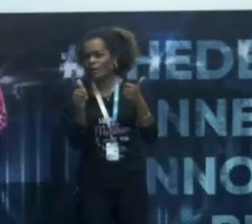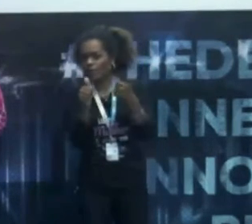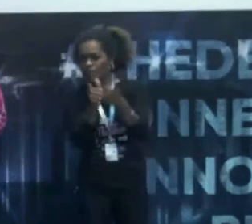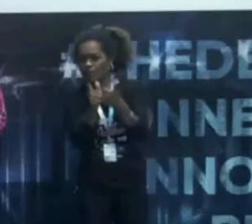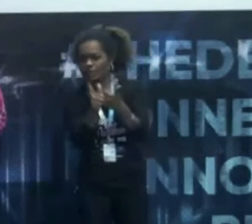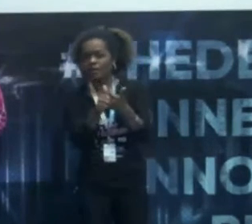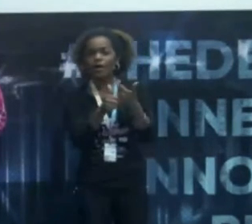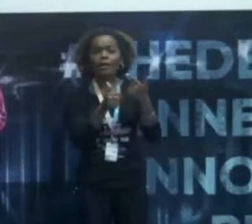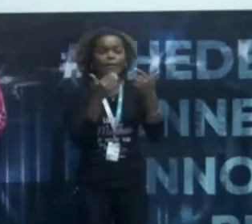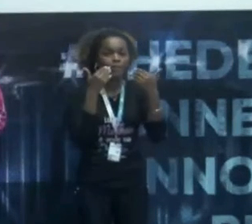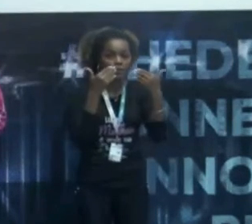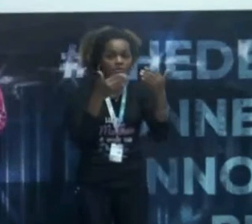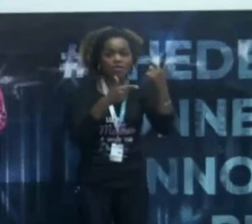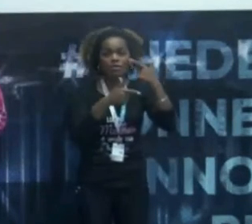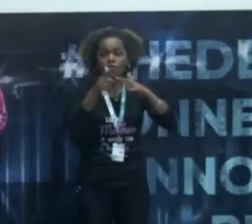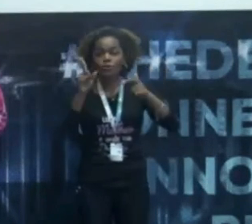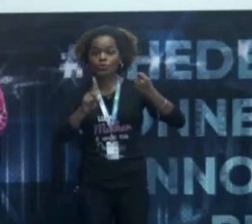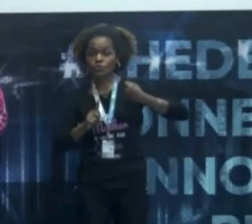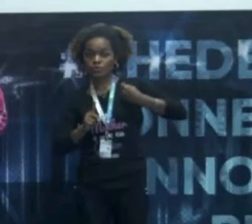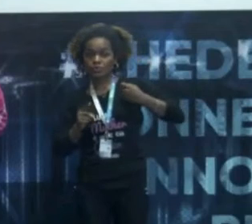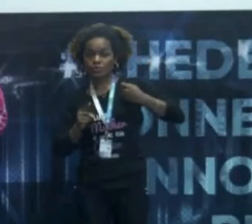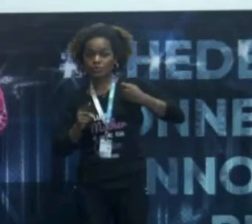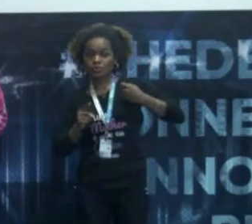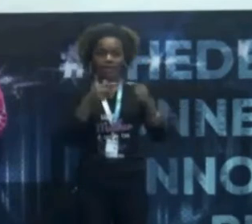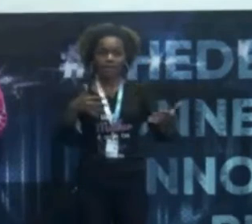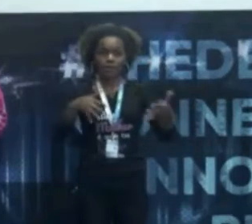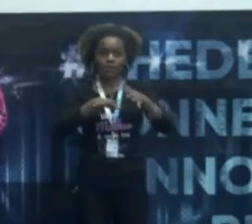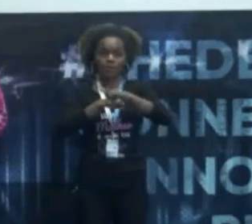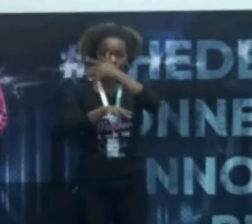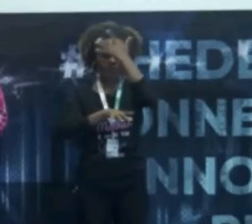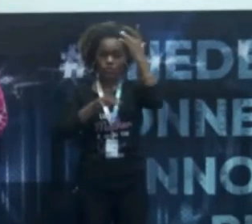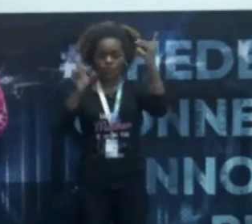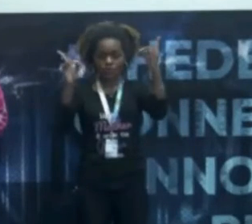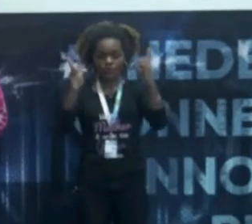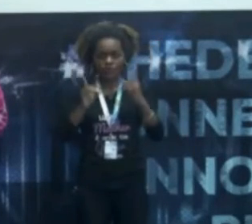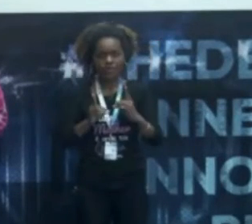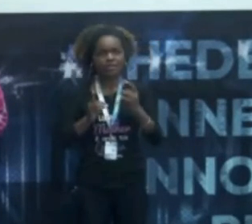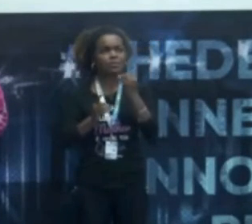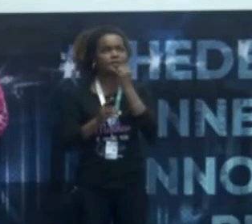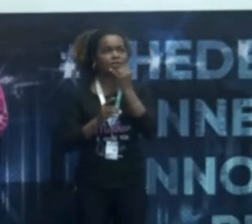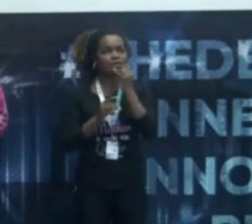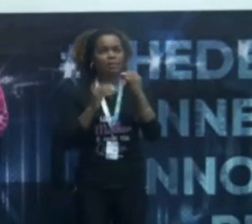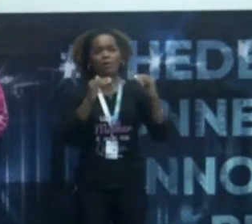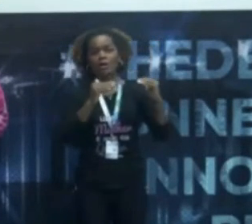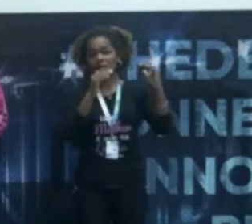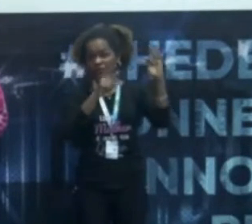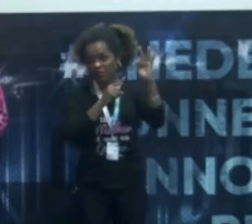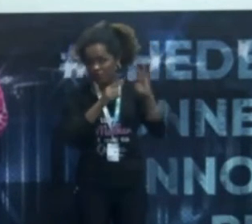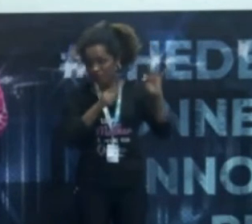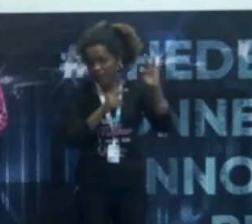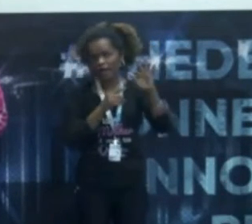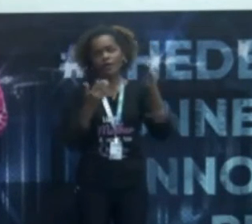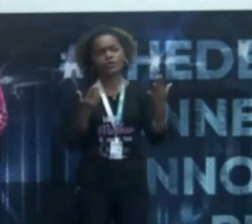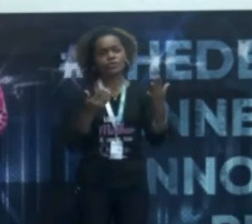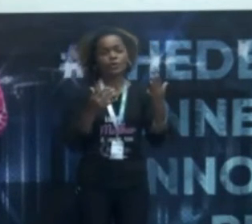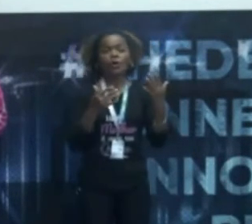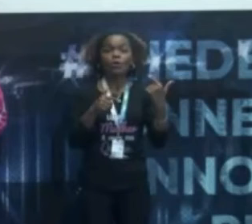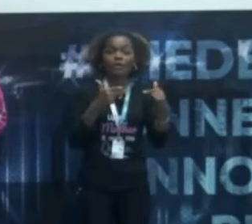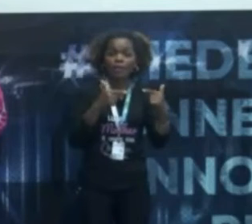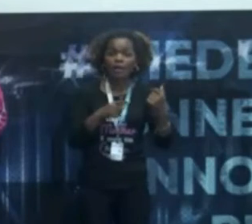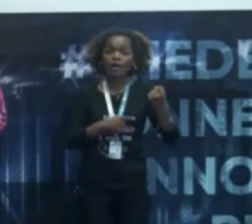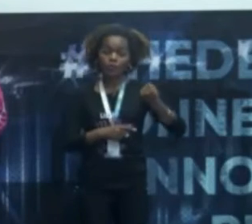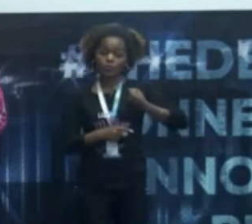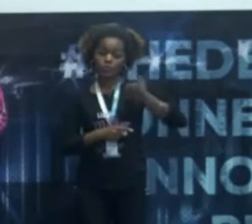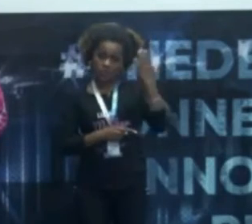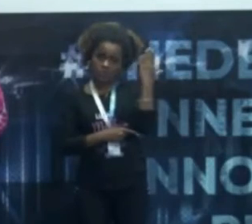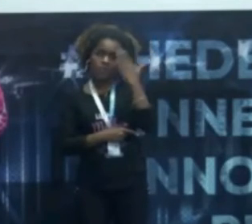dados em relação à inclusão da pessoa com deficiência também no ensino superior, trazendo um pouco de informação para a gente trabalhar com dados e números, porque isso é bem impactante